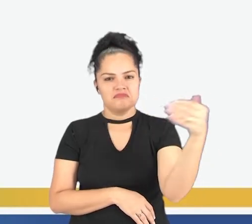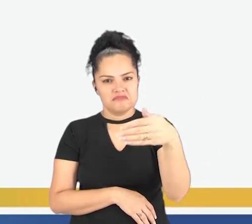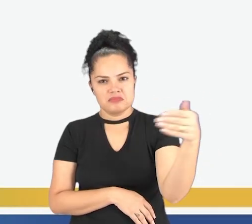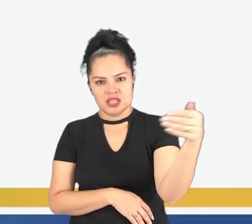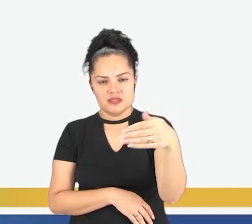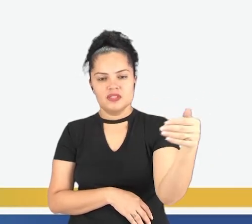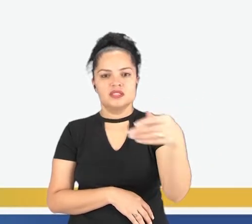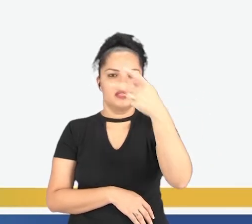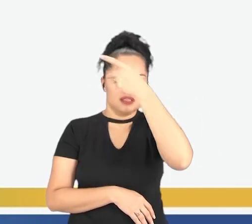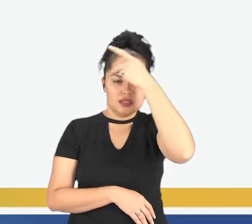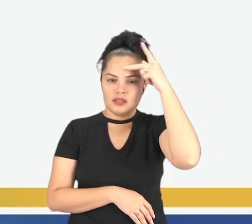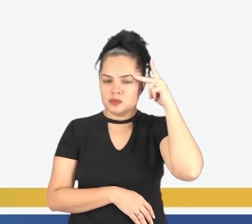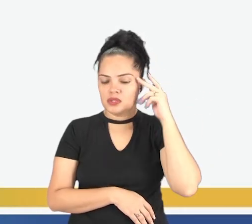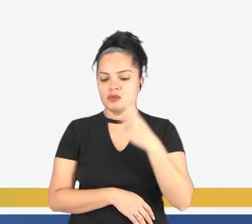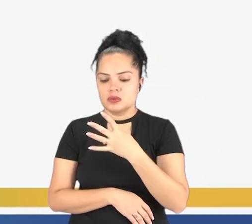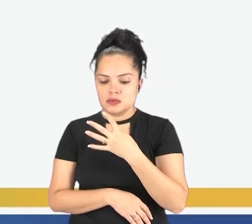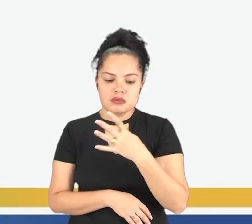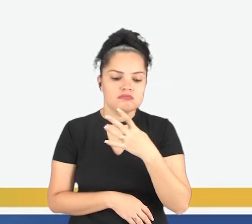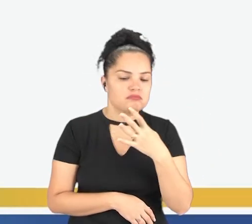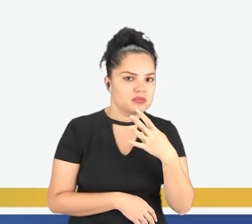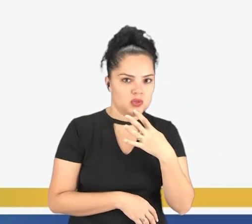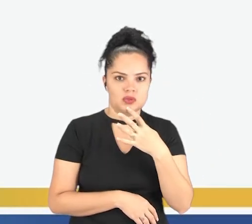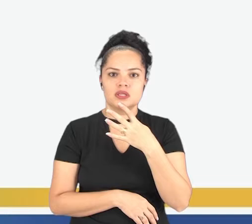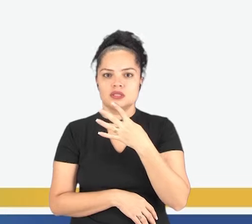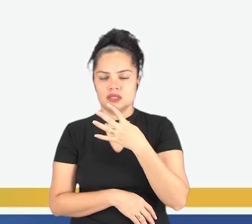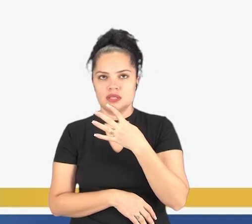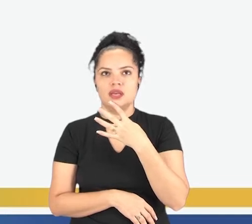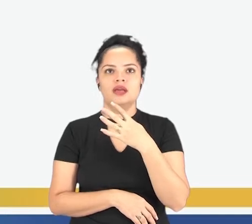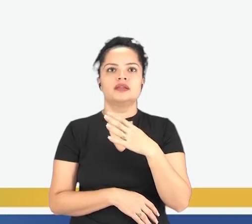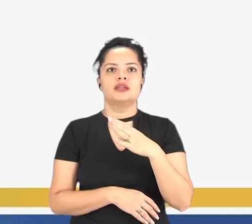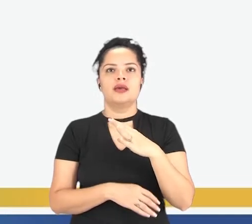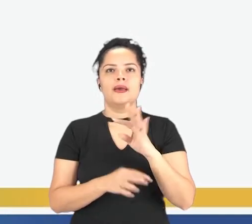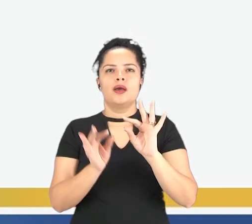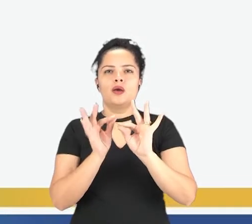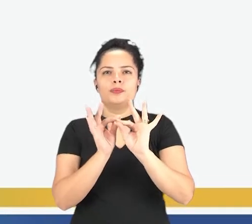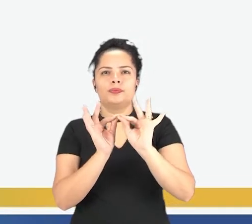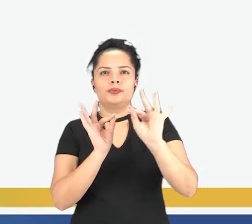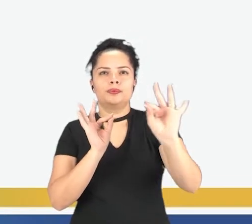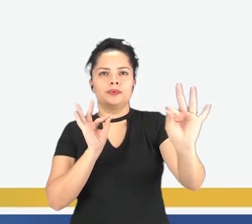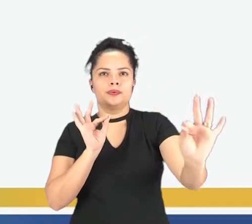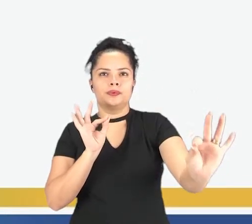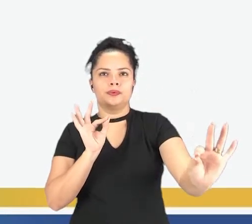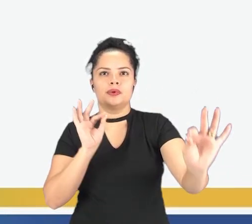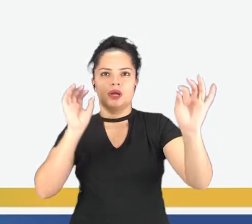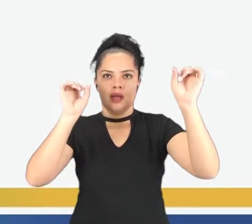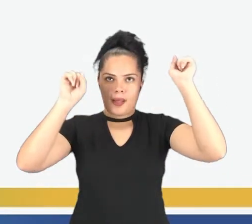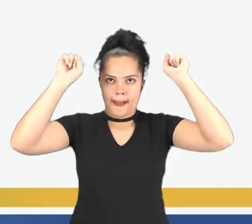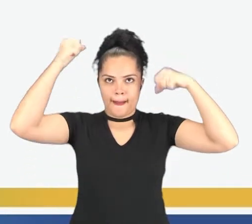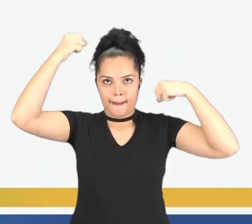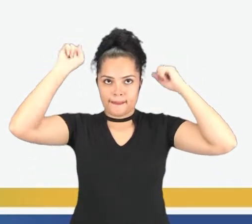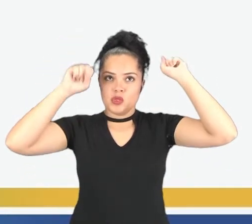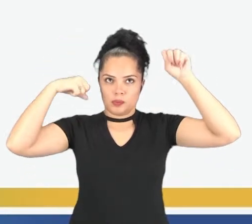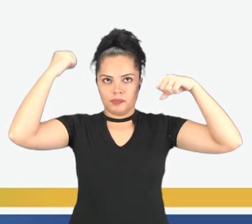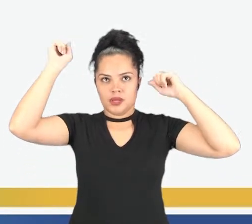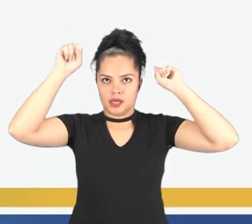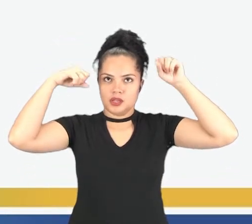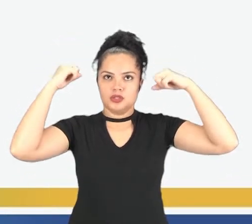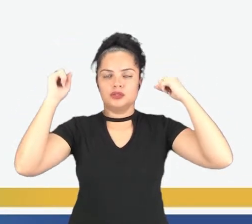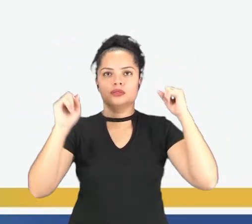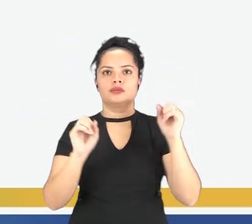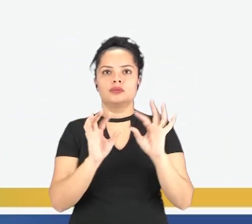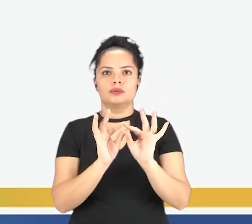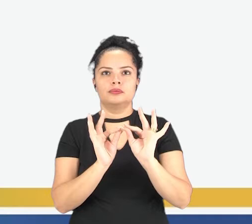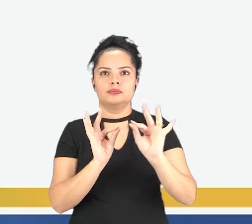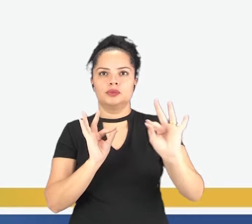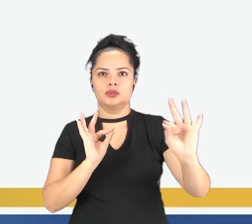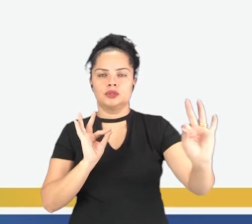localizado no estado mexicano de Yucatán, tá? A cerca de 40 quilômetros para sudeste de Mérida e 100